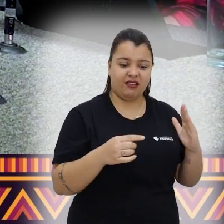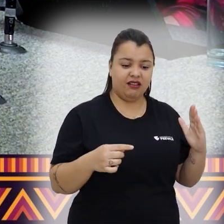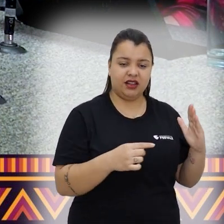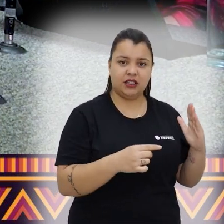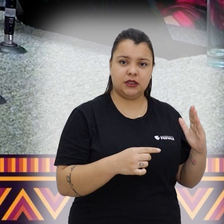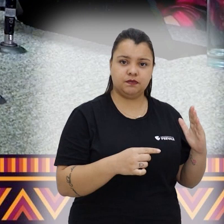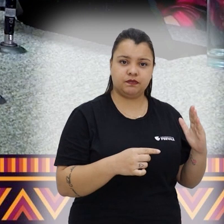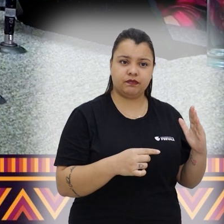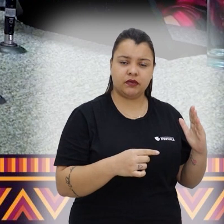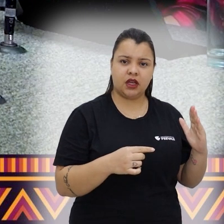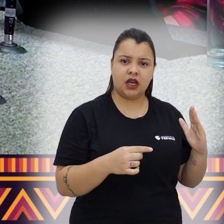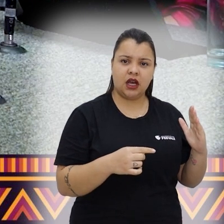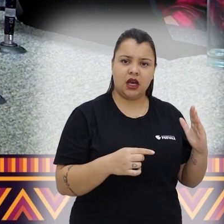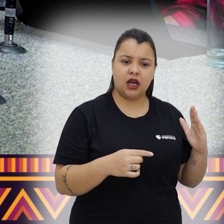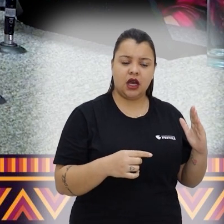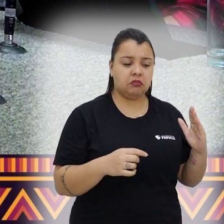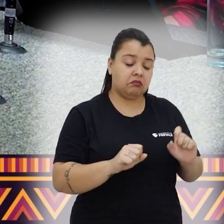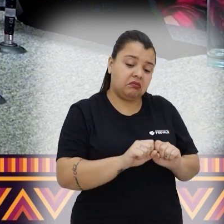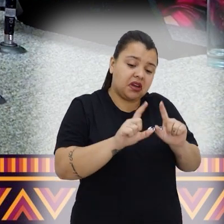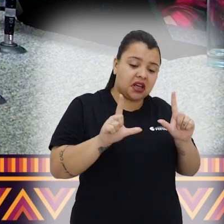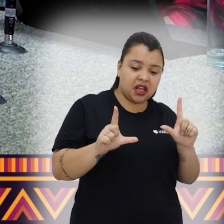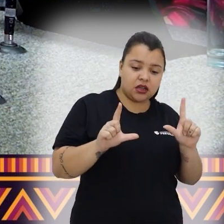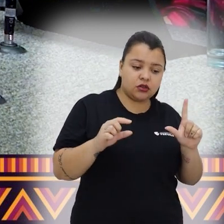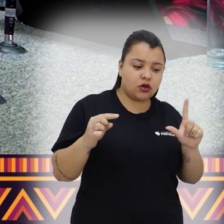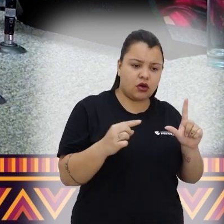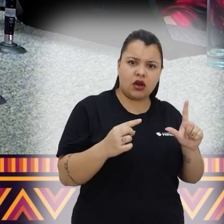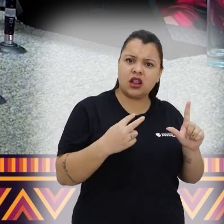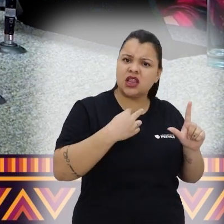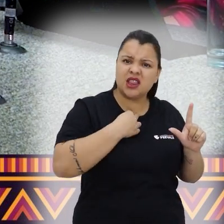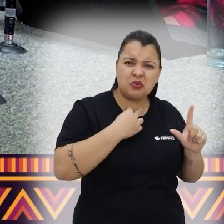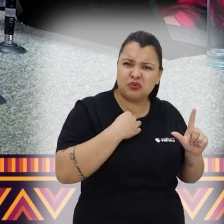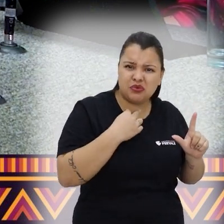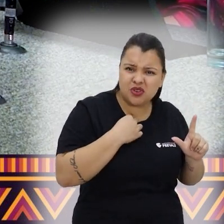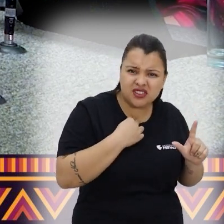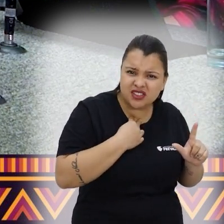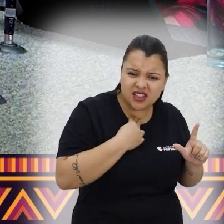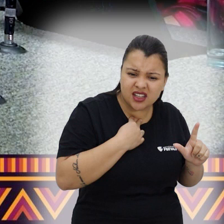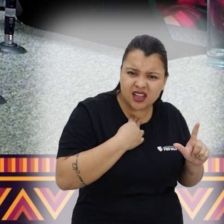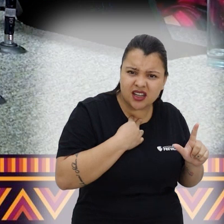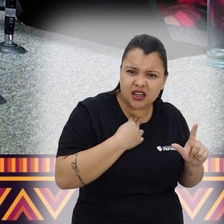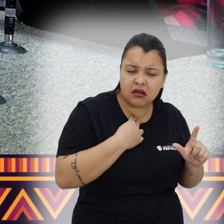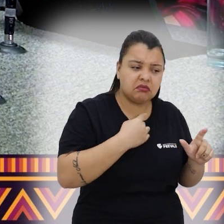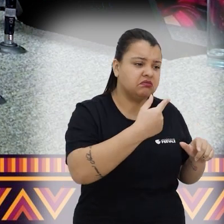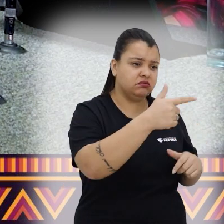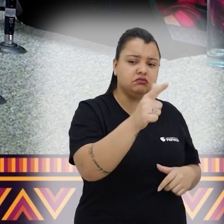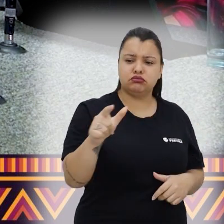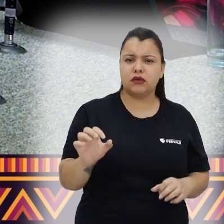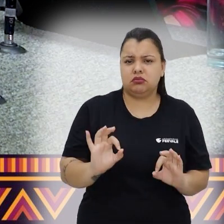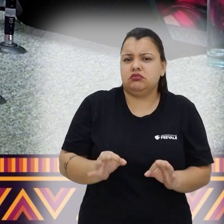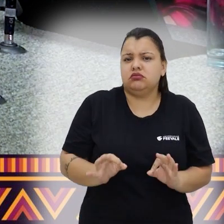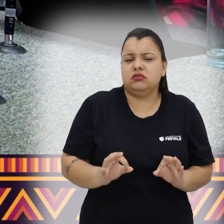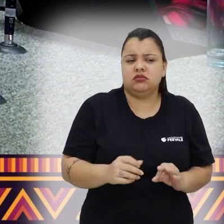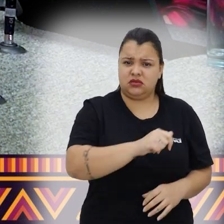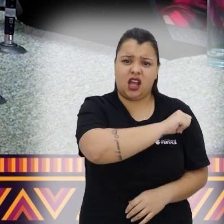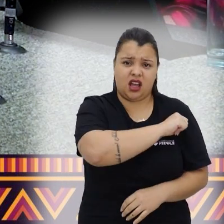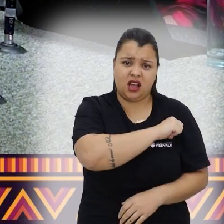era declarado no sentido de que não era possível para mim. Era possível para qualquer outro.